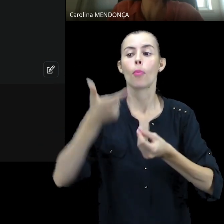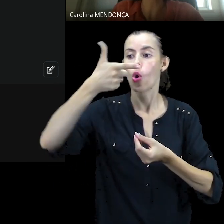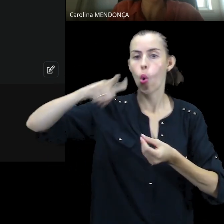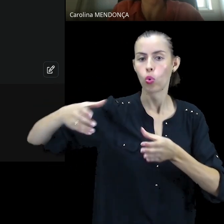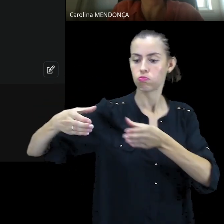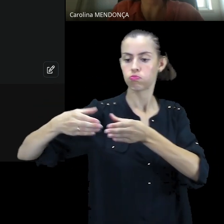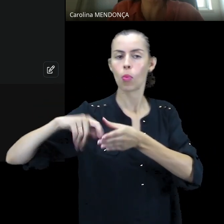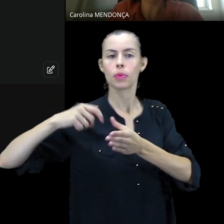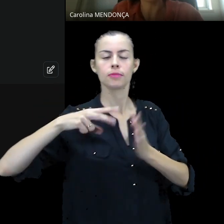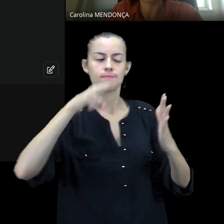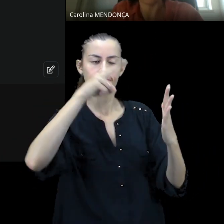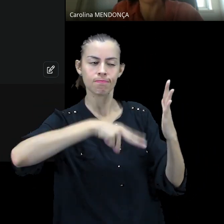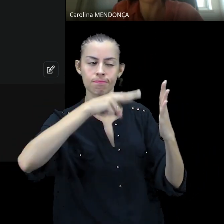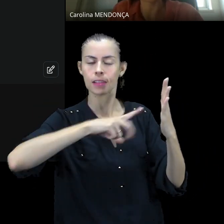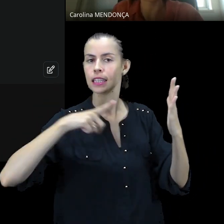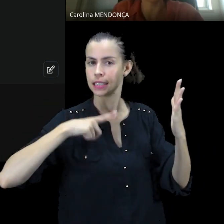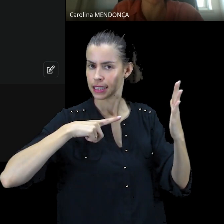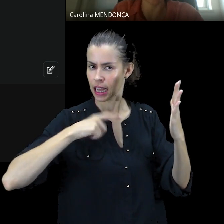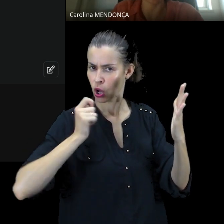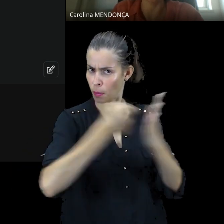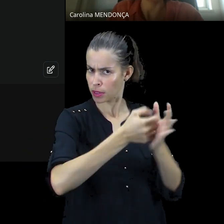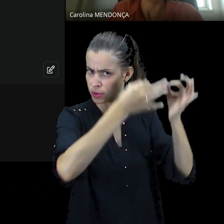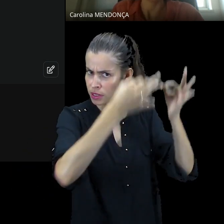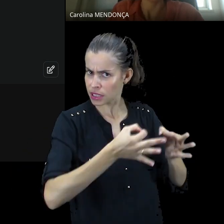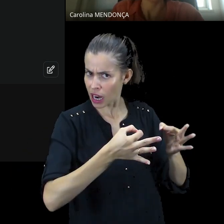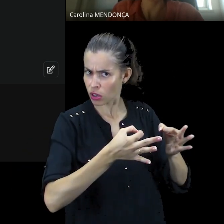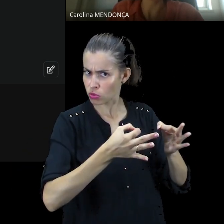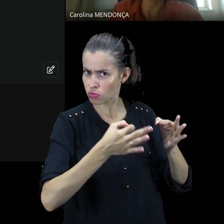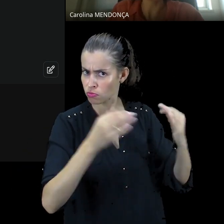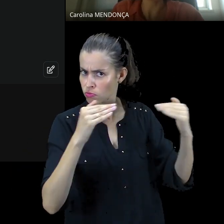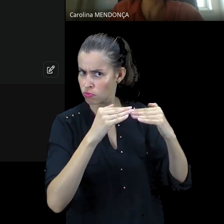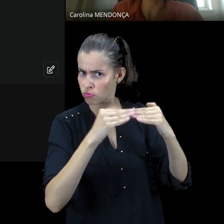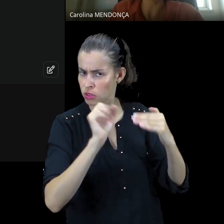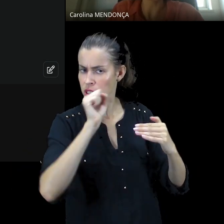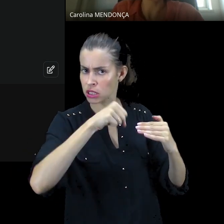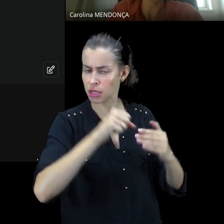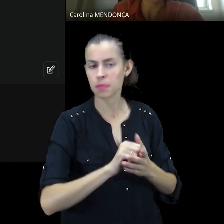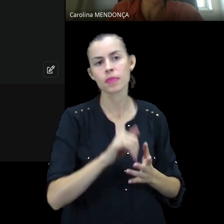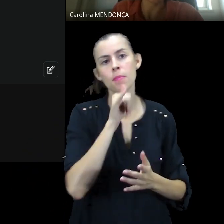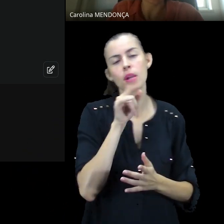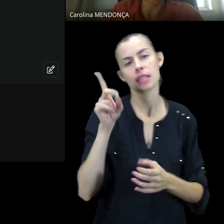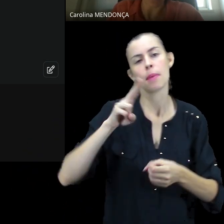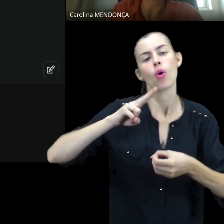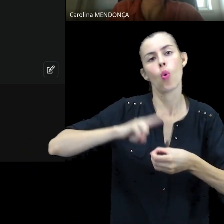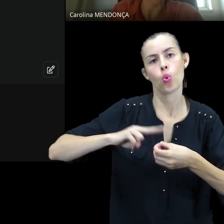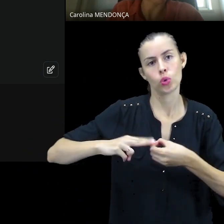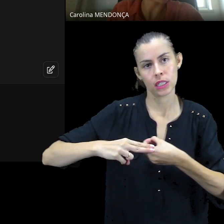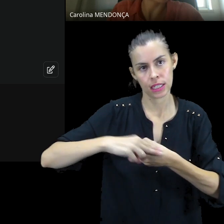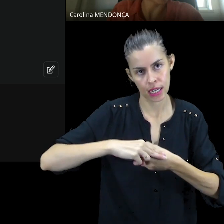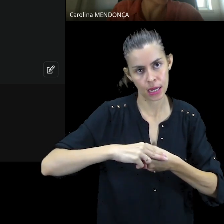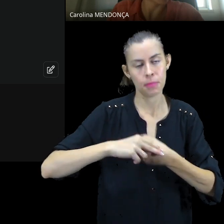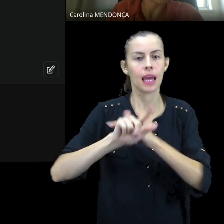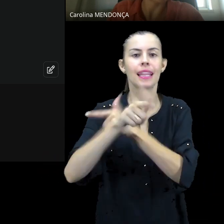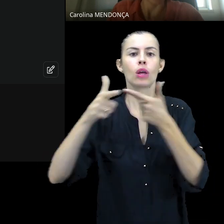devem observar o cumprimento dessas diretrizes. Eu sei que as instituições estaduais, como é o